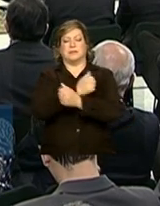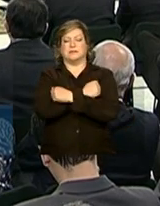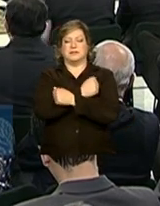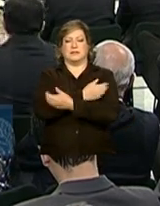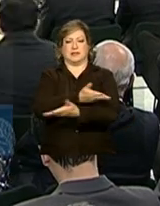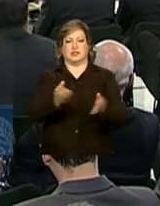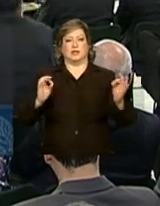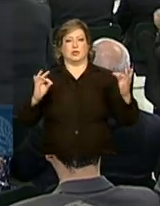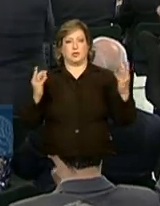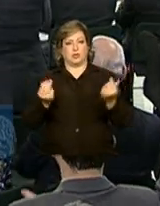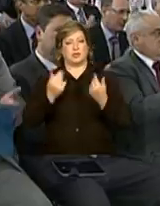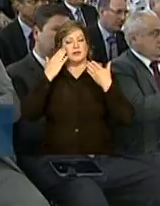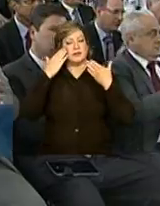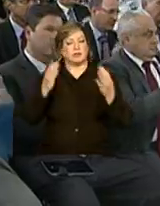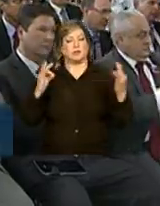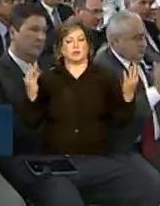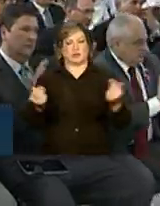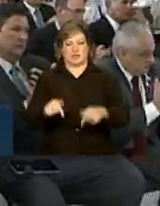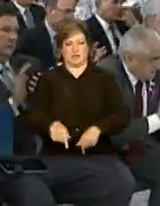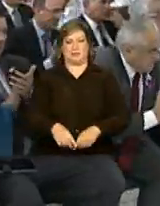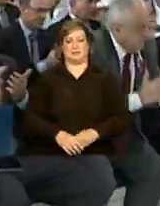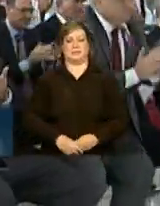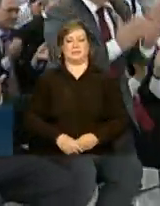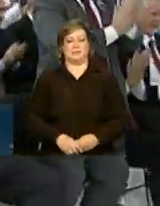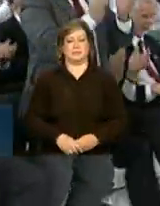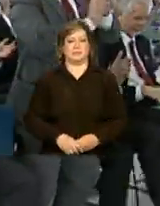abraço a todos e agradecer a todos aqui.